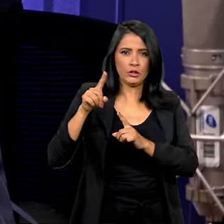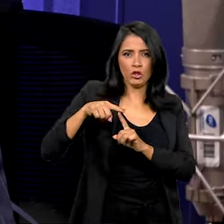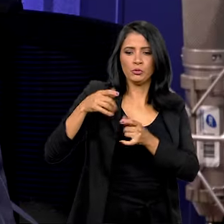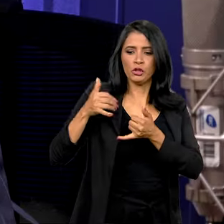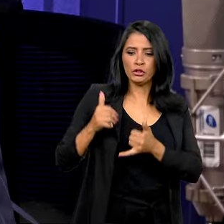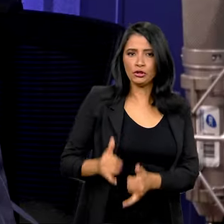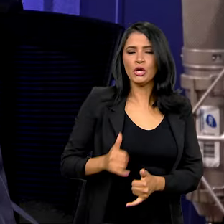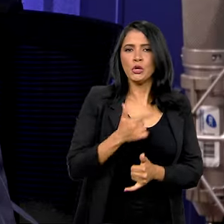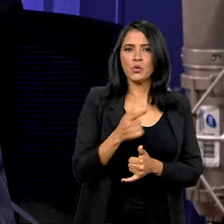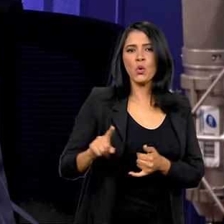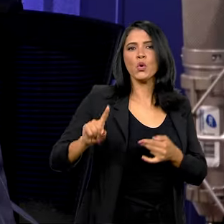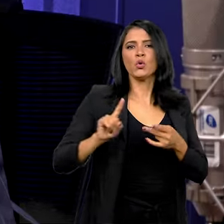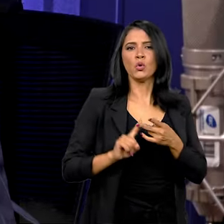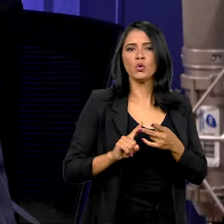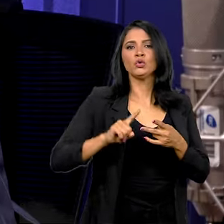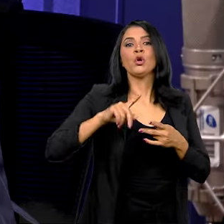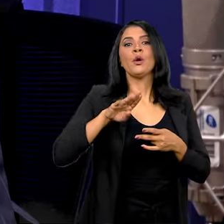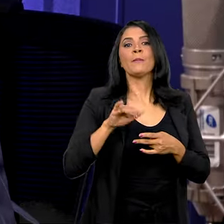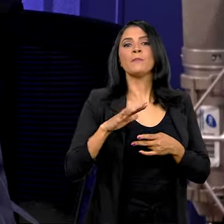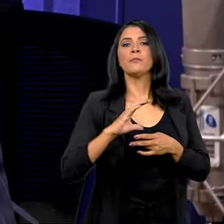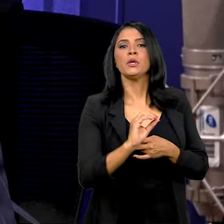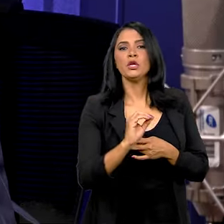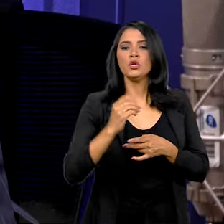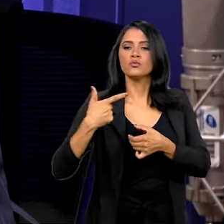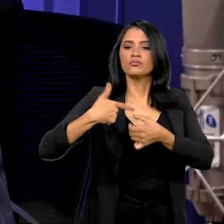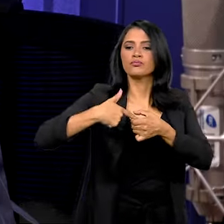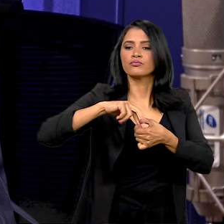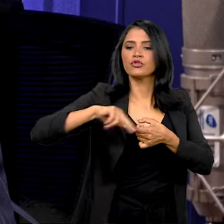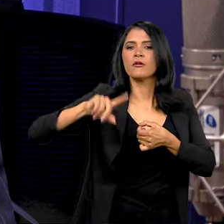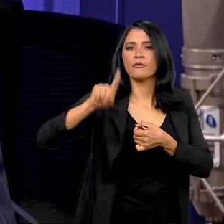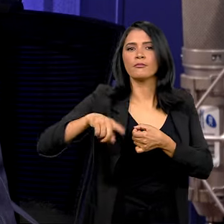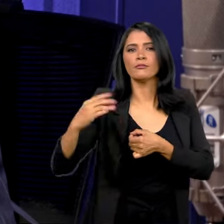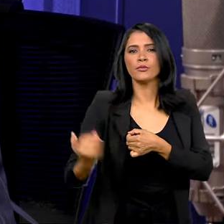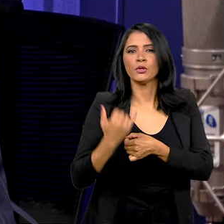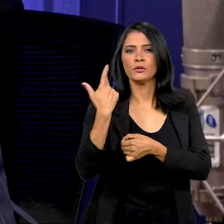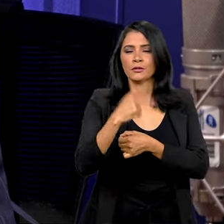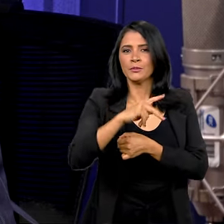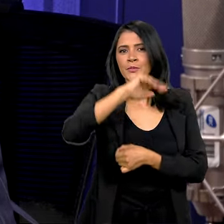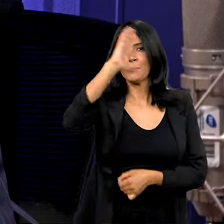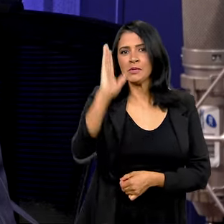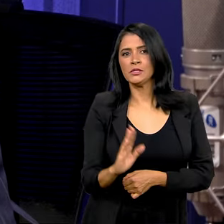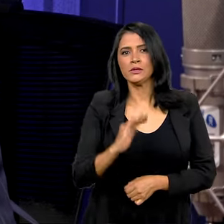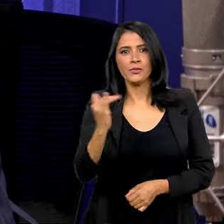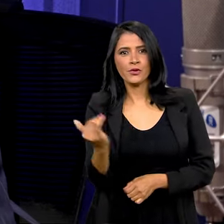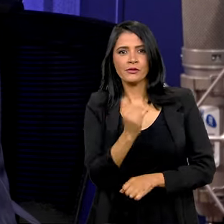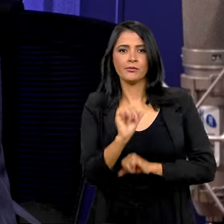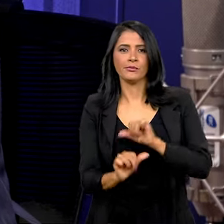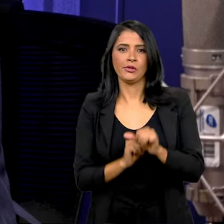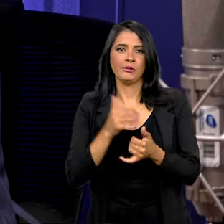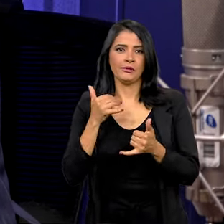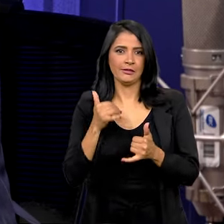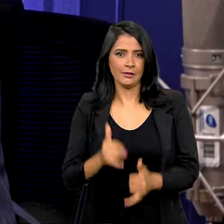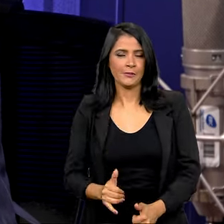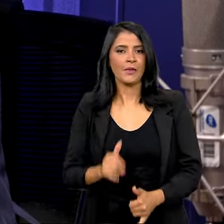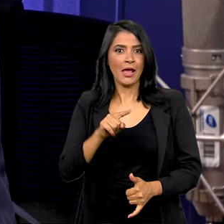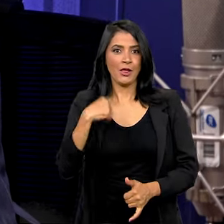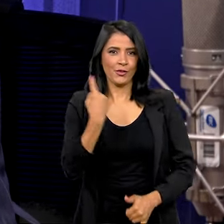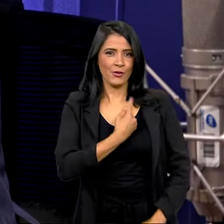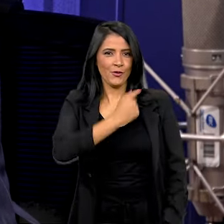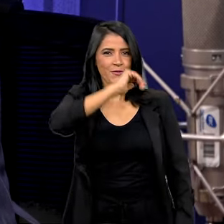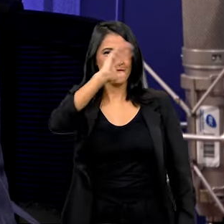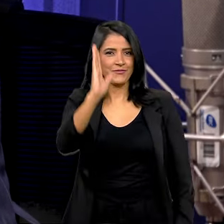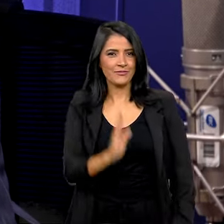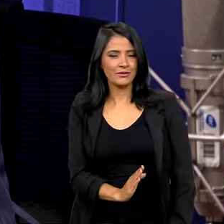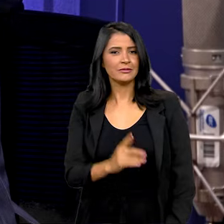toda a questão de biocombustíveis que é muito importante pro Brasil e fundamental para essa transição energética nós aliás Brasil